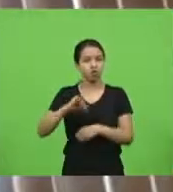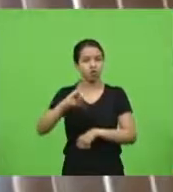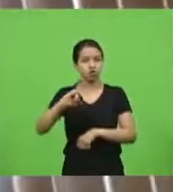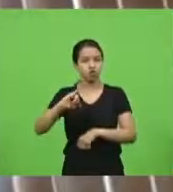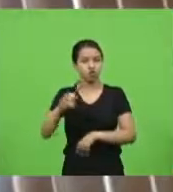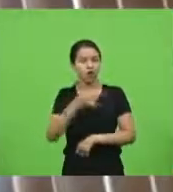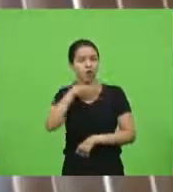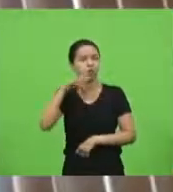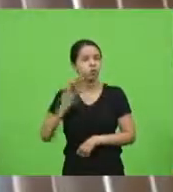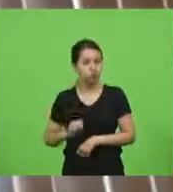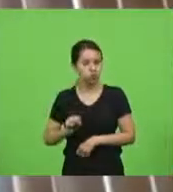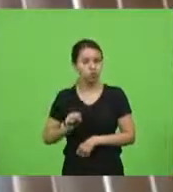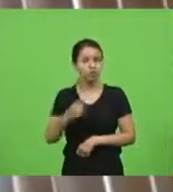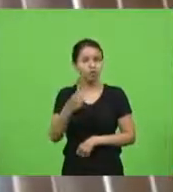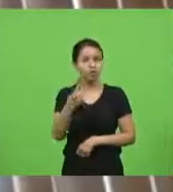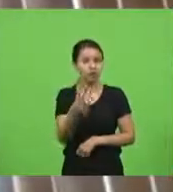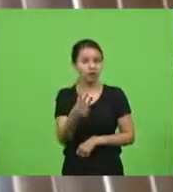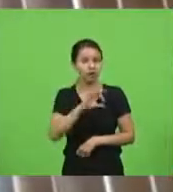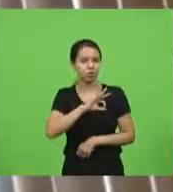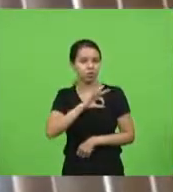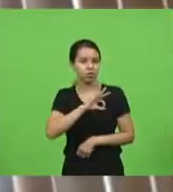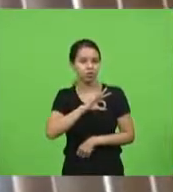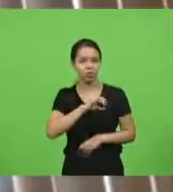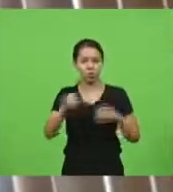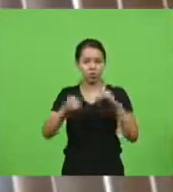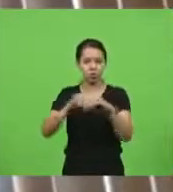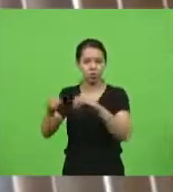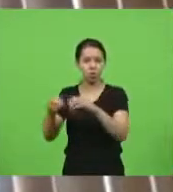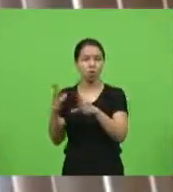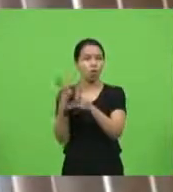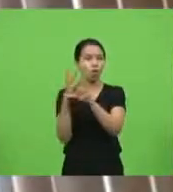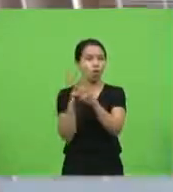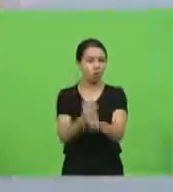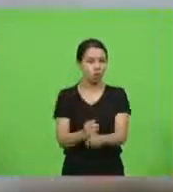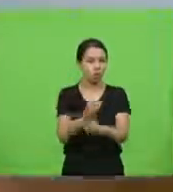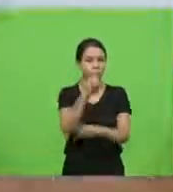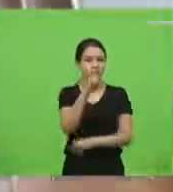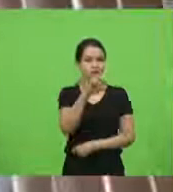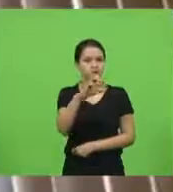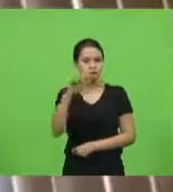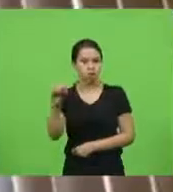militares, totalizando os 500 policiais militares que se formaram.